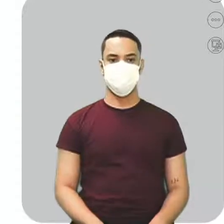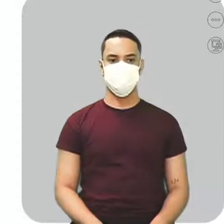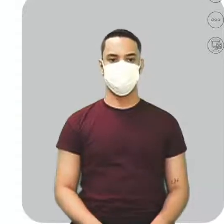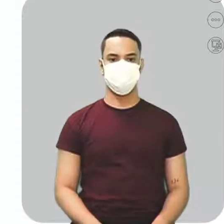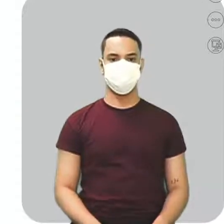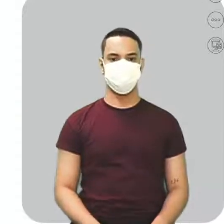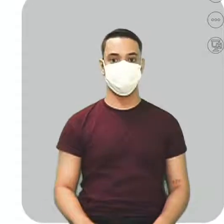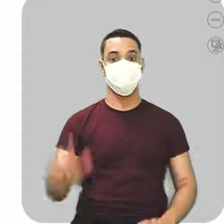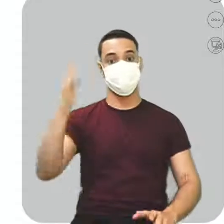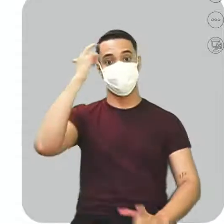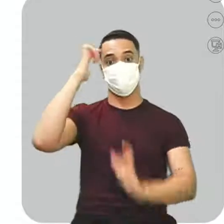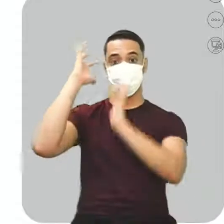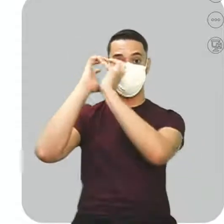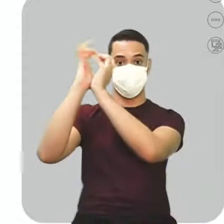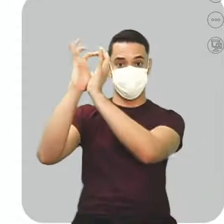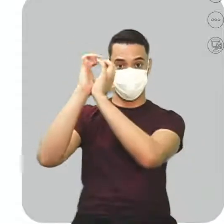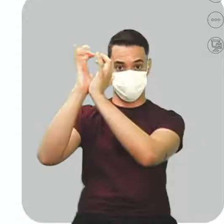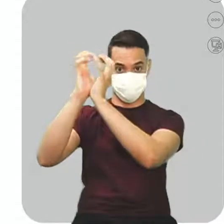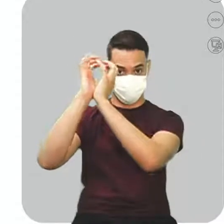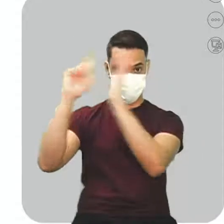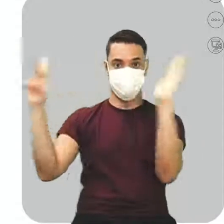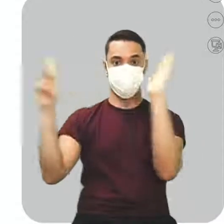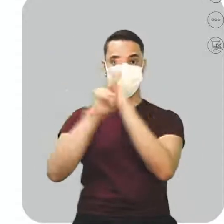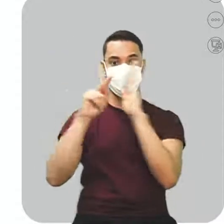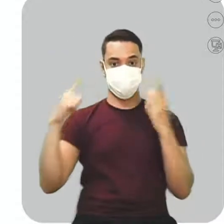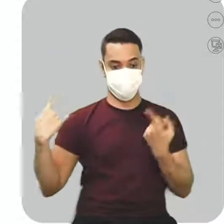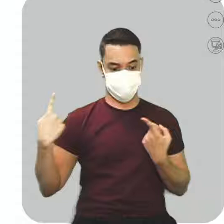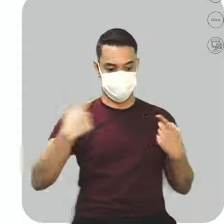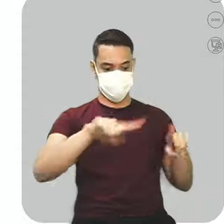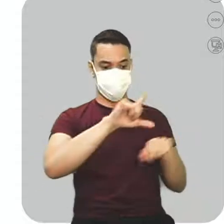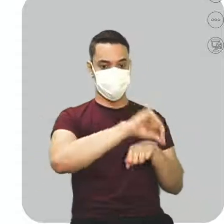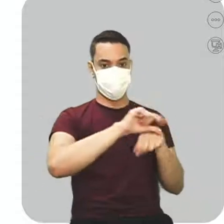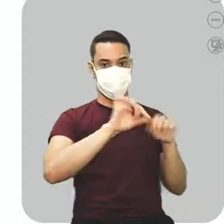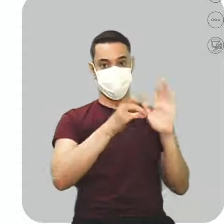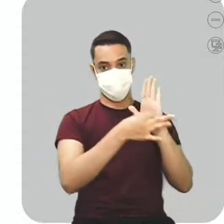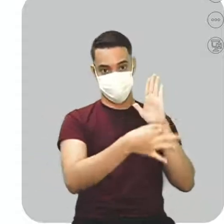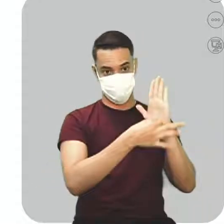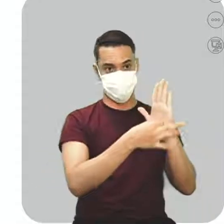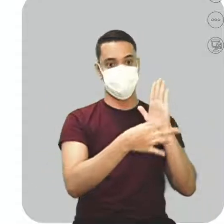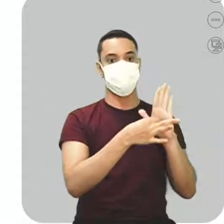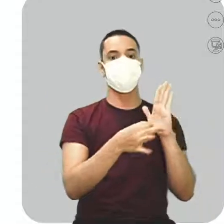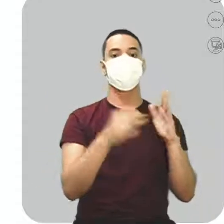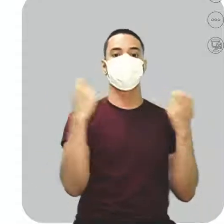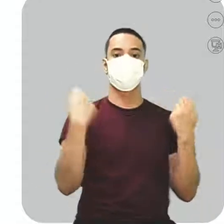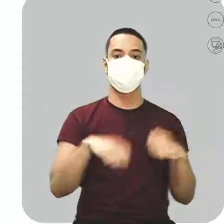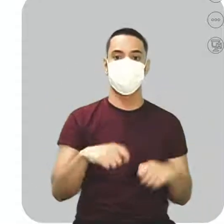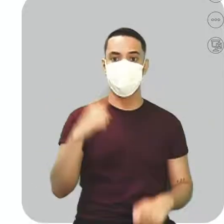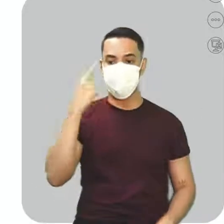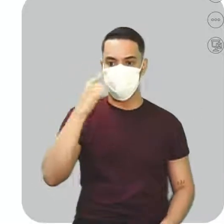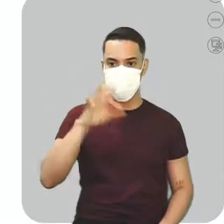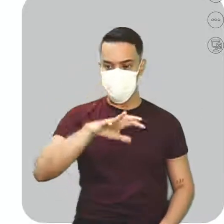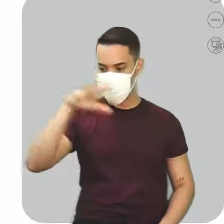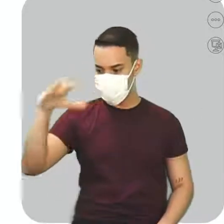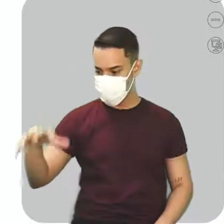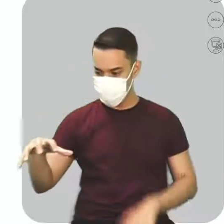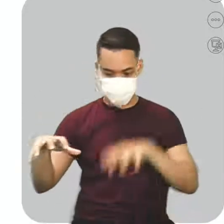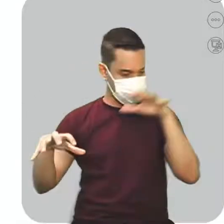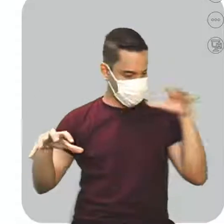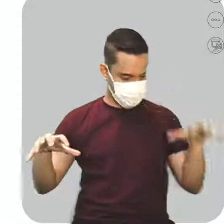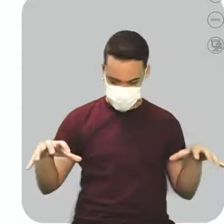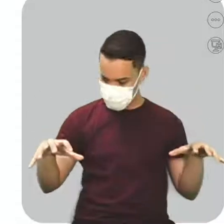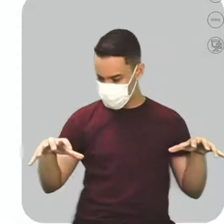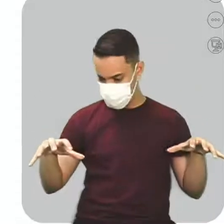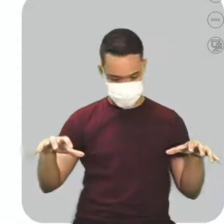O raciocínio da contra-argumentação é engenhoso e procura ver os dois lados da questão,